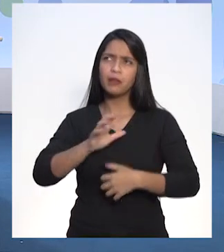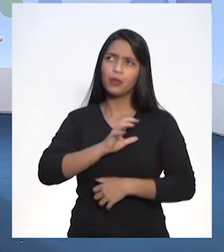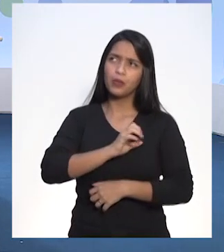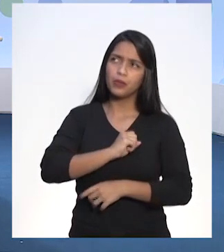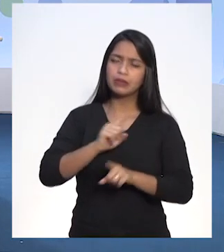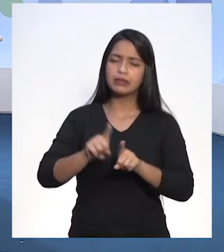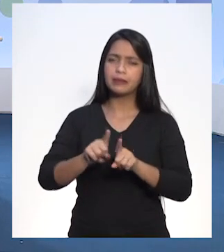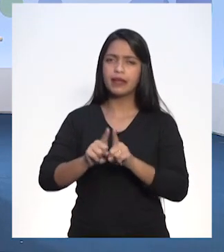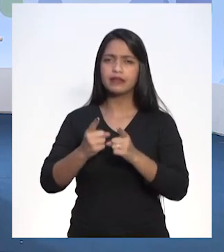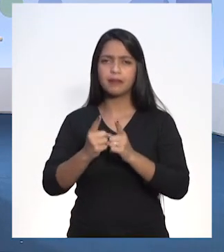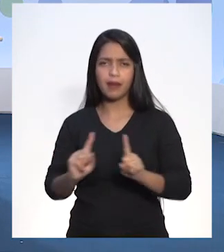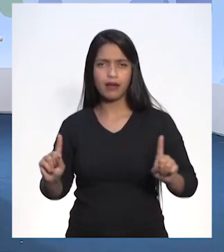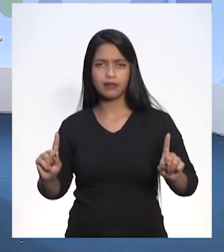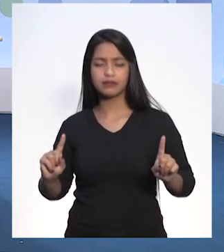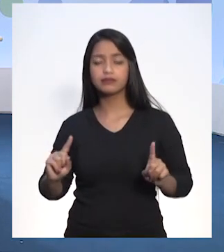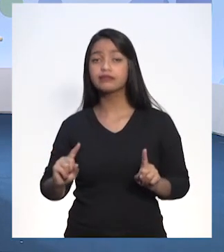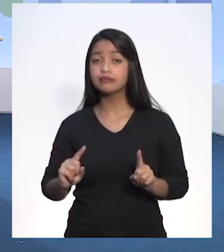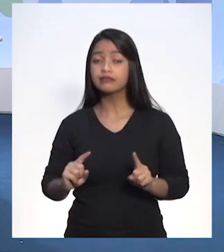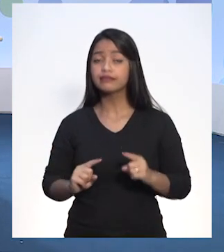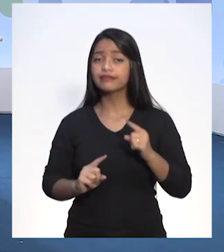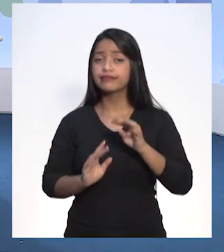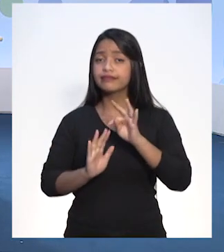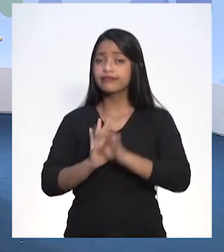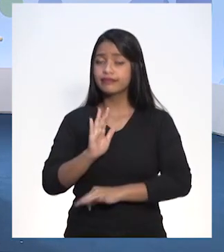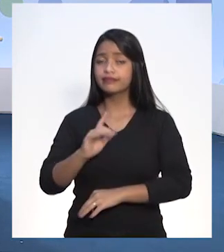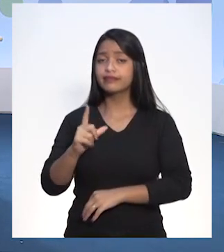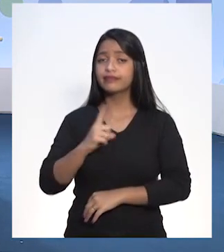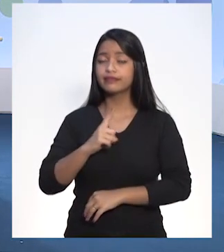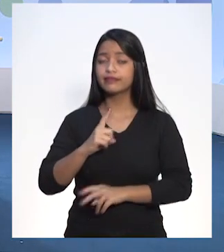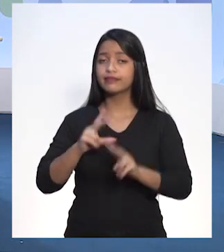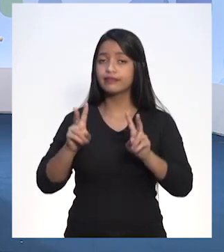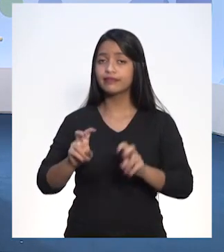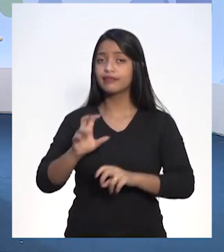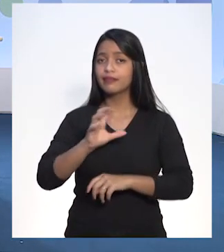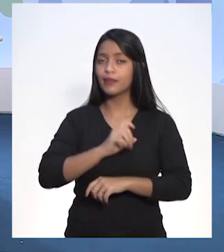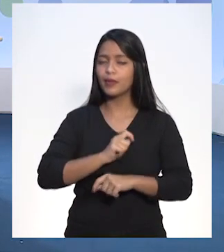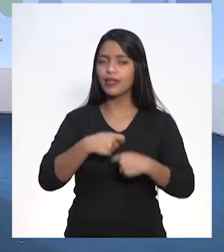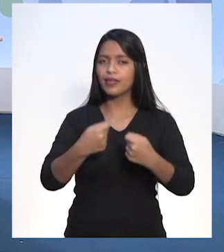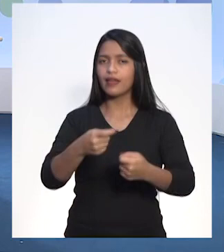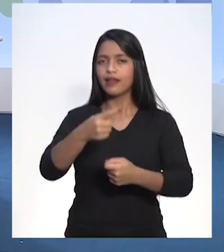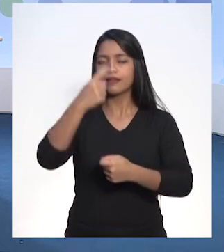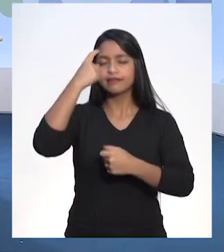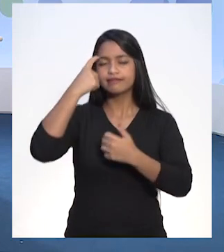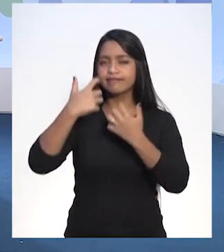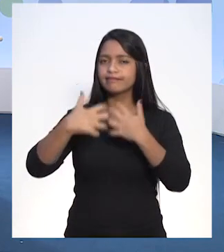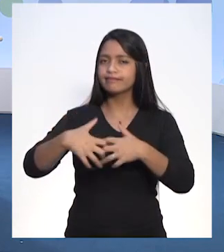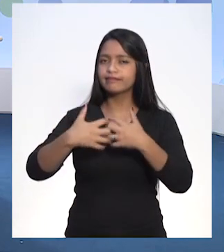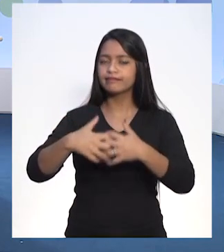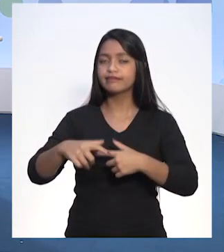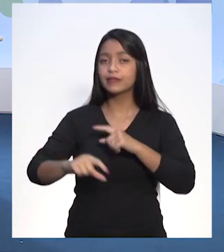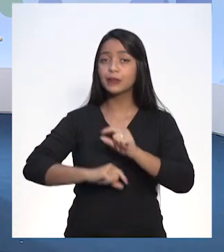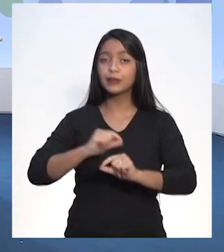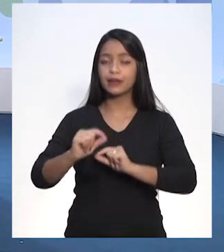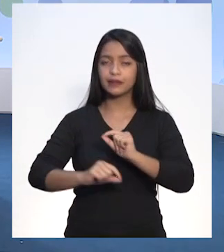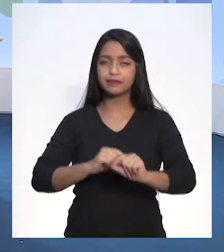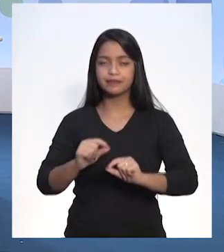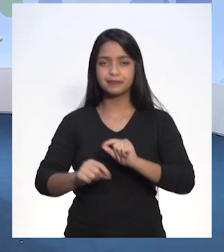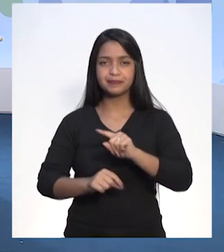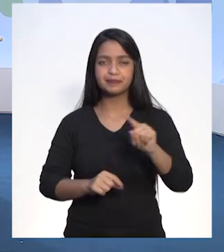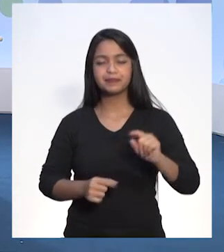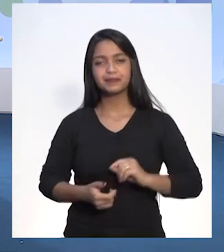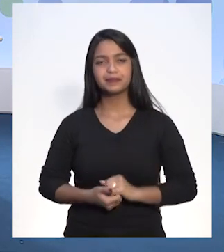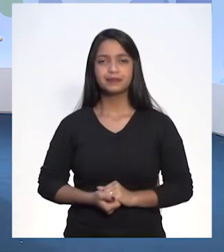desperta uma reflexão sobre o que para vocês? E aí, eu acho que esse assunto é bem importante a gente falar, tanto